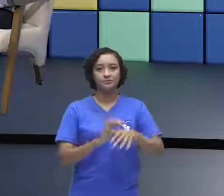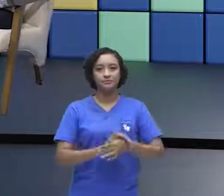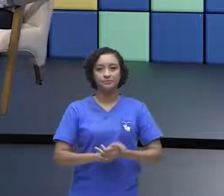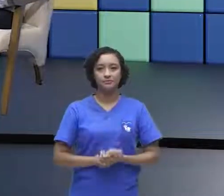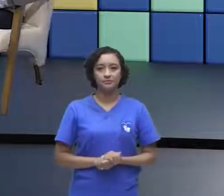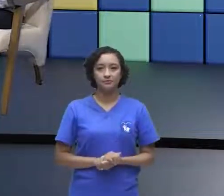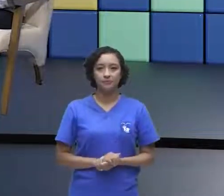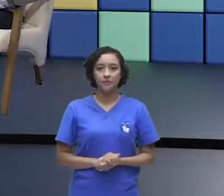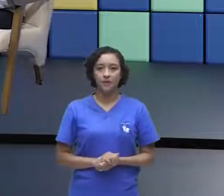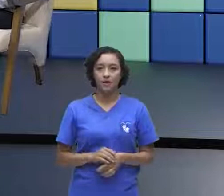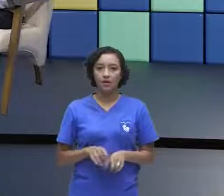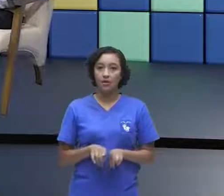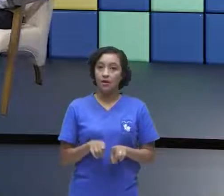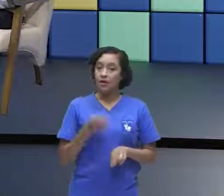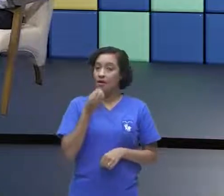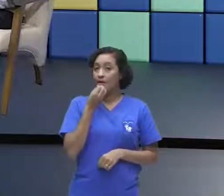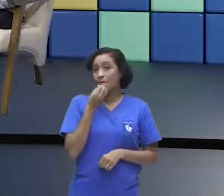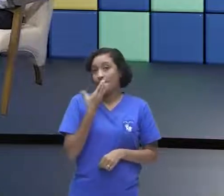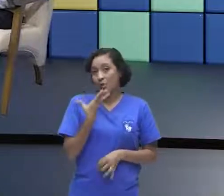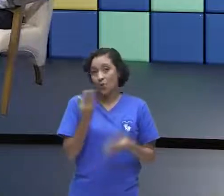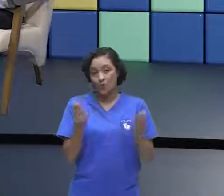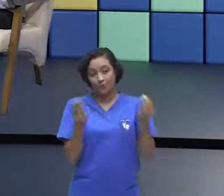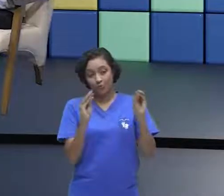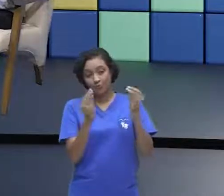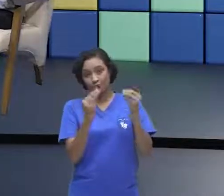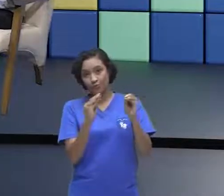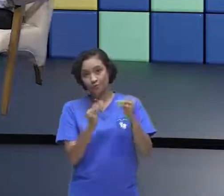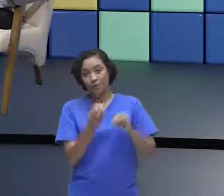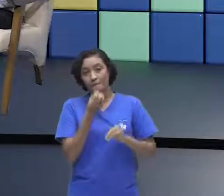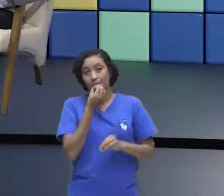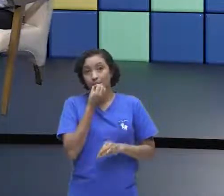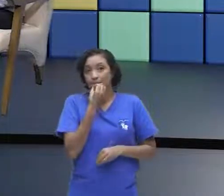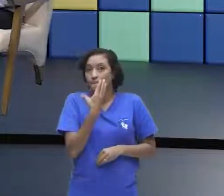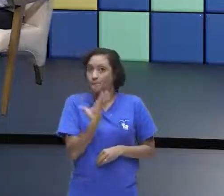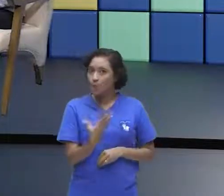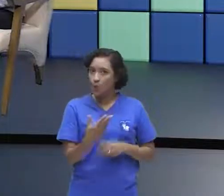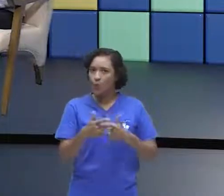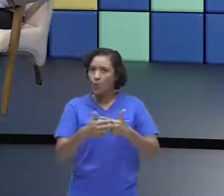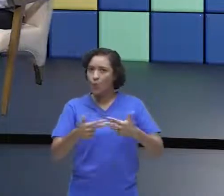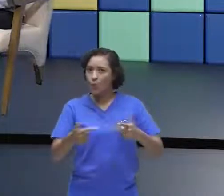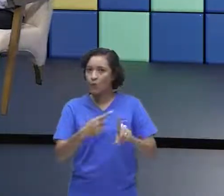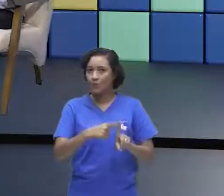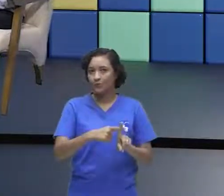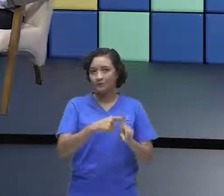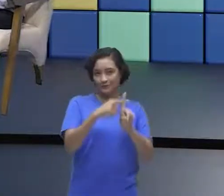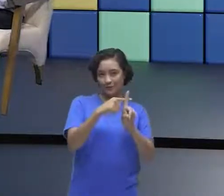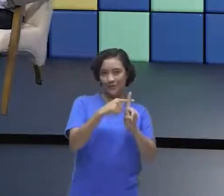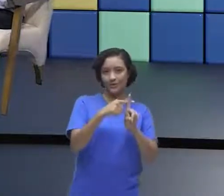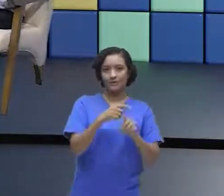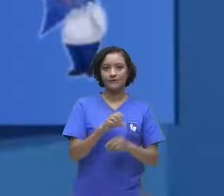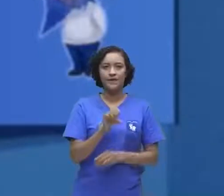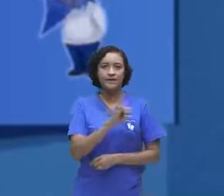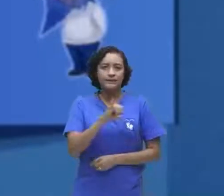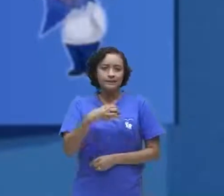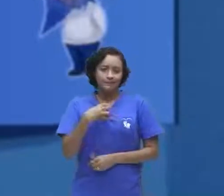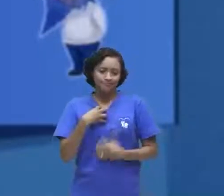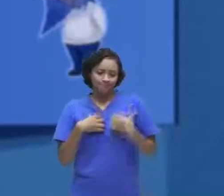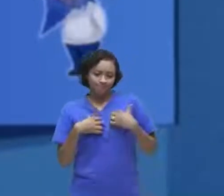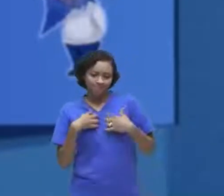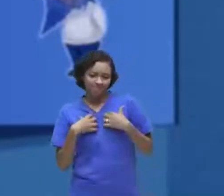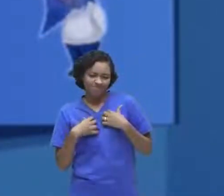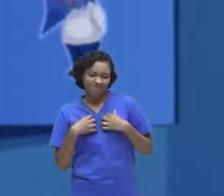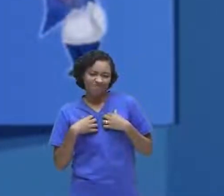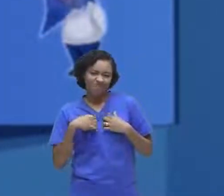é bom a gente expressar coisas boas, é positivas, difícil, né? E assim, Quando a gente não estiver bem, assim, né, a